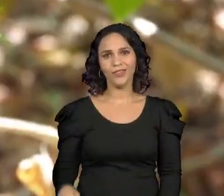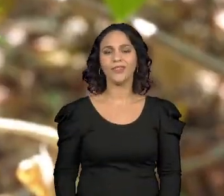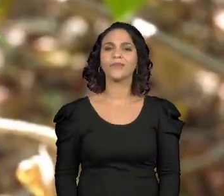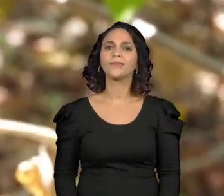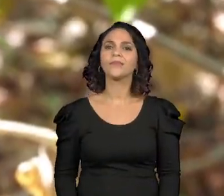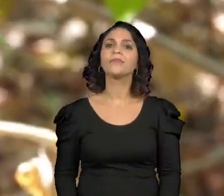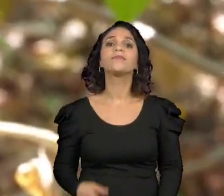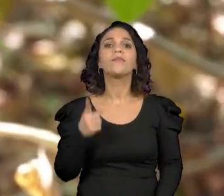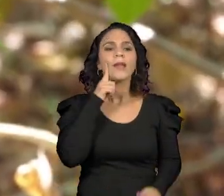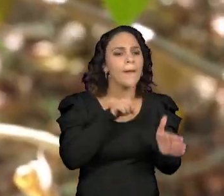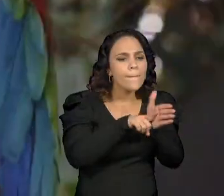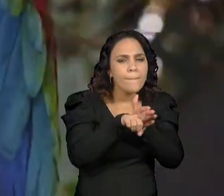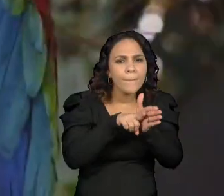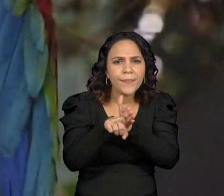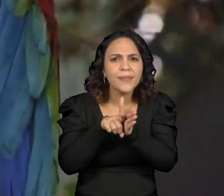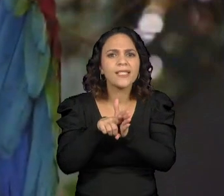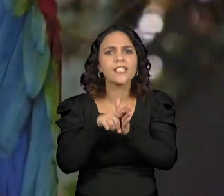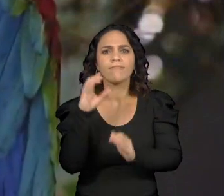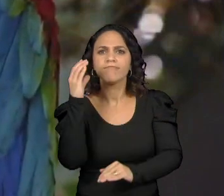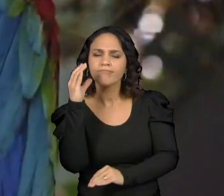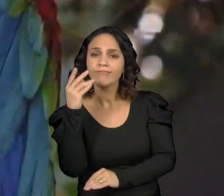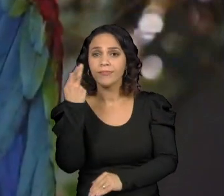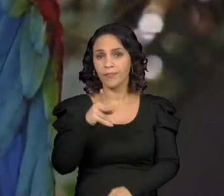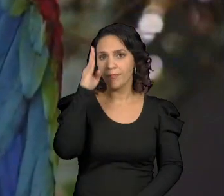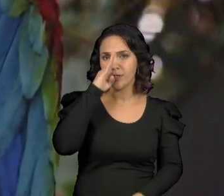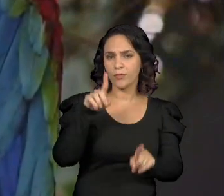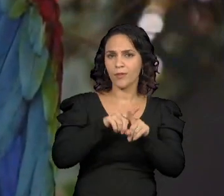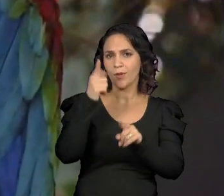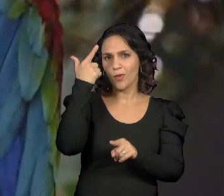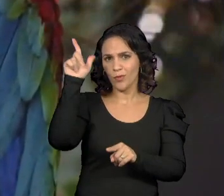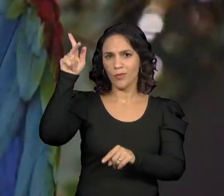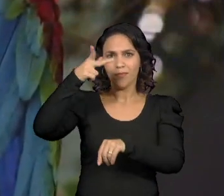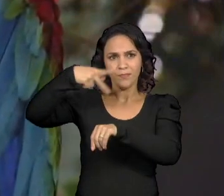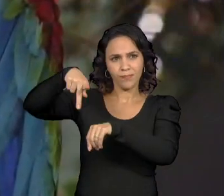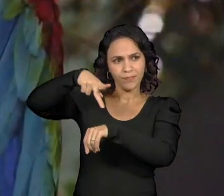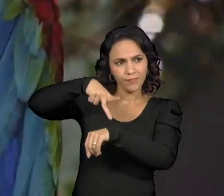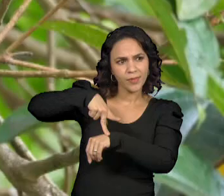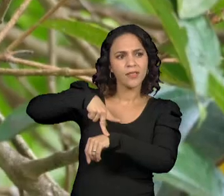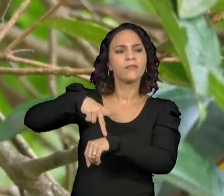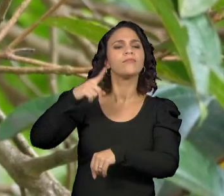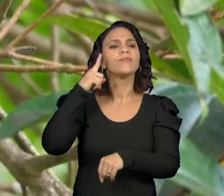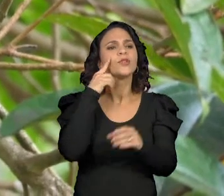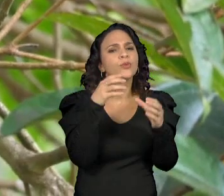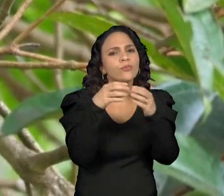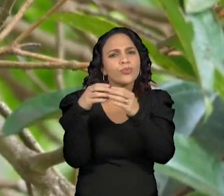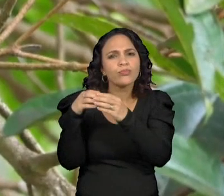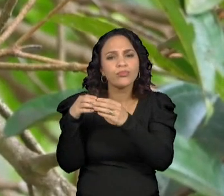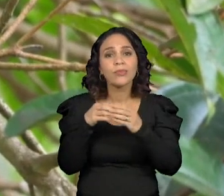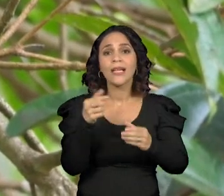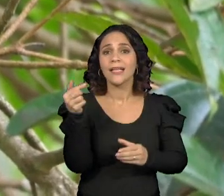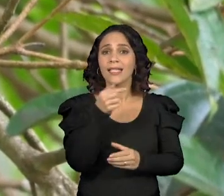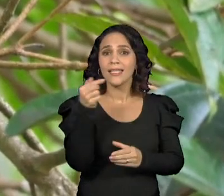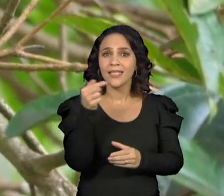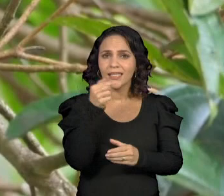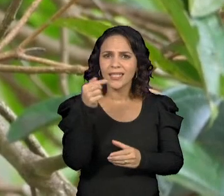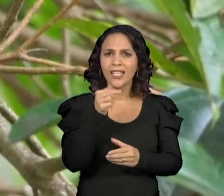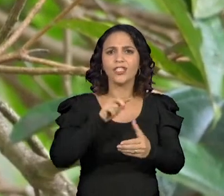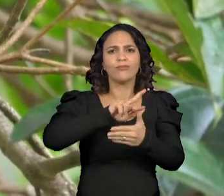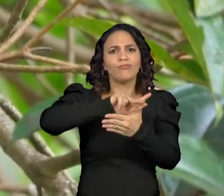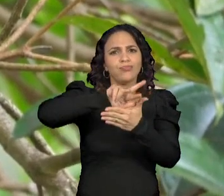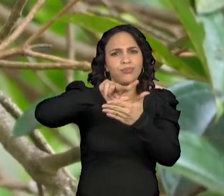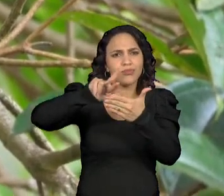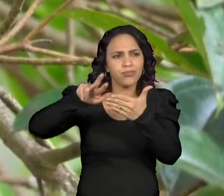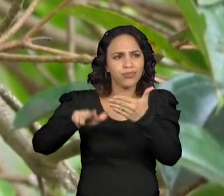Pesquisa feita por cientistas brasileiros e estrangeiros com 77 espécies de aves no centro da Amazônia mostra